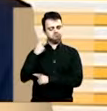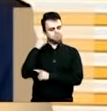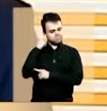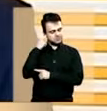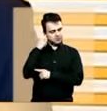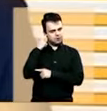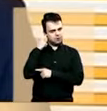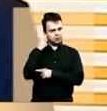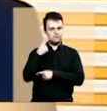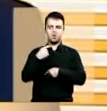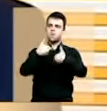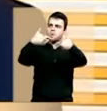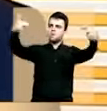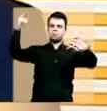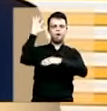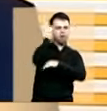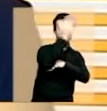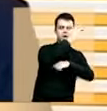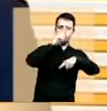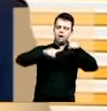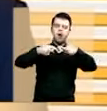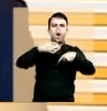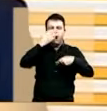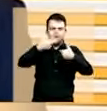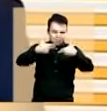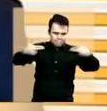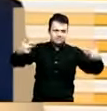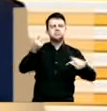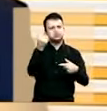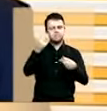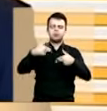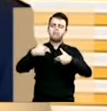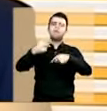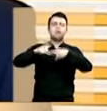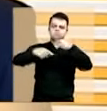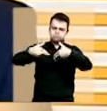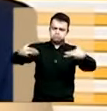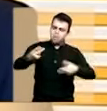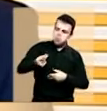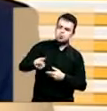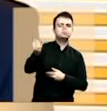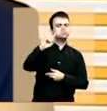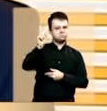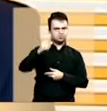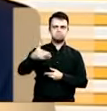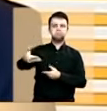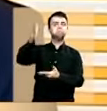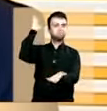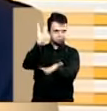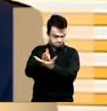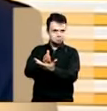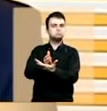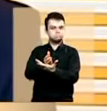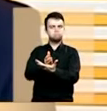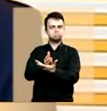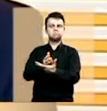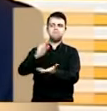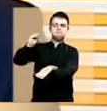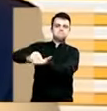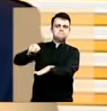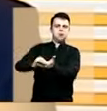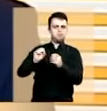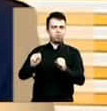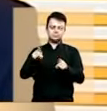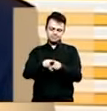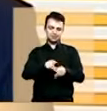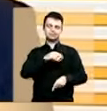os recursos ambientais, alimentos e financeiros são finitos também, né? O salário, ele